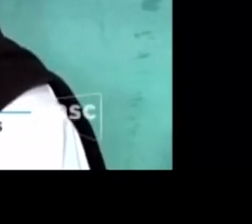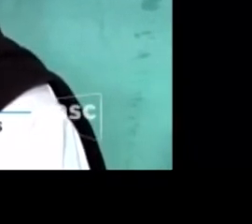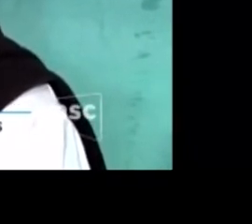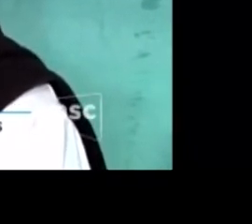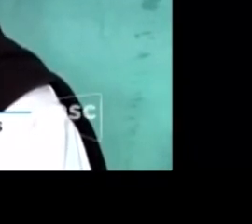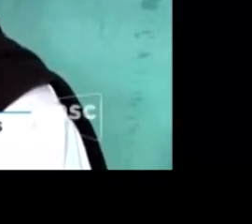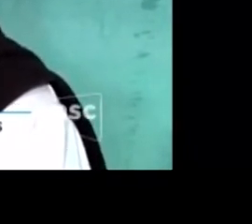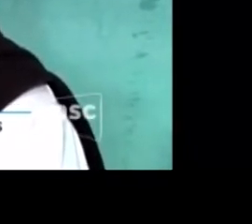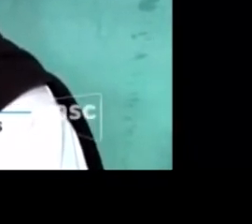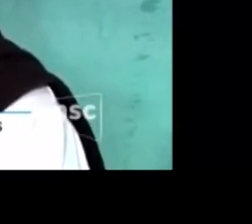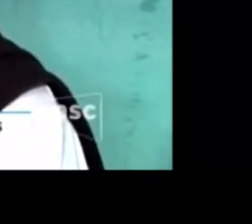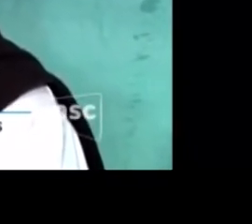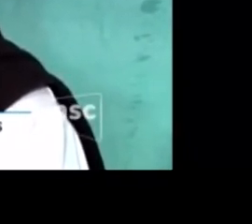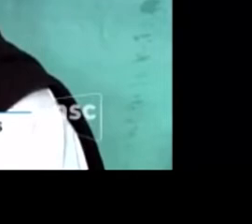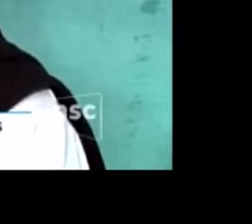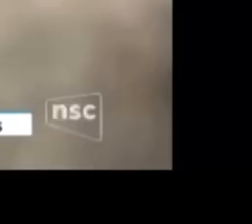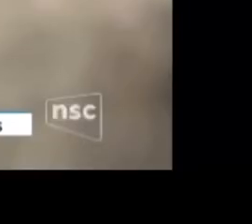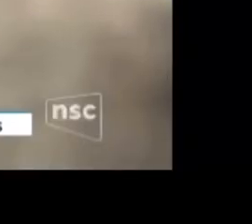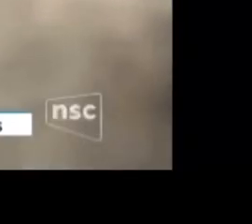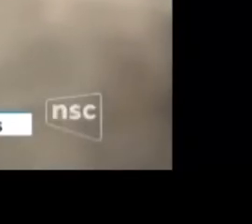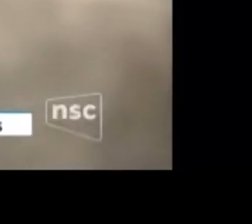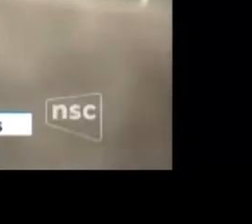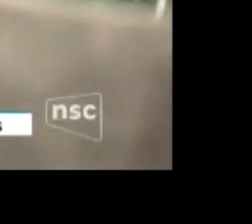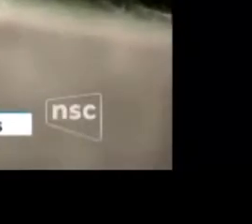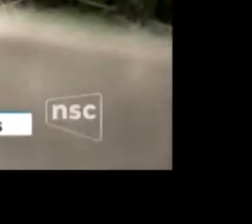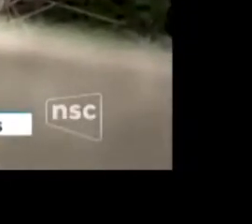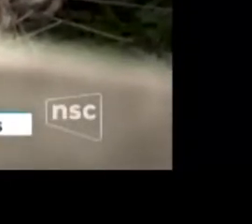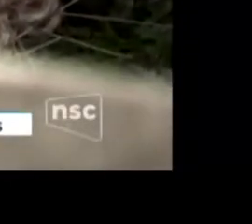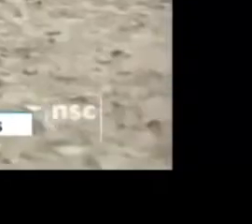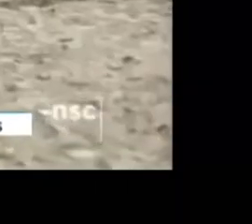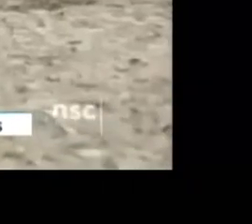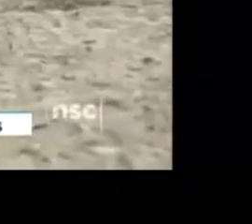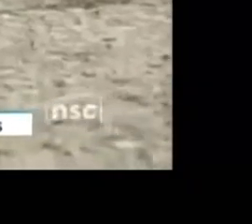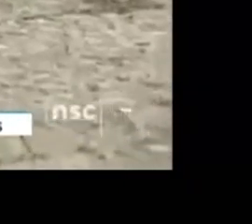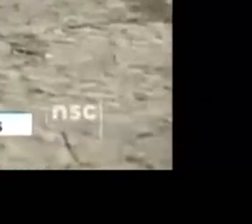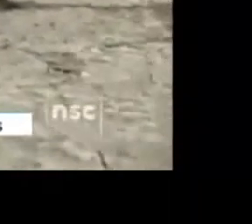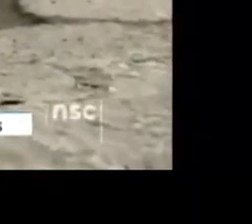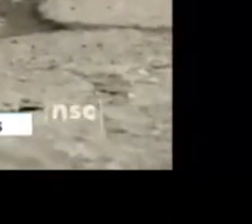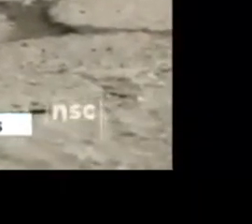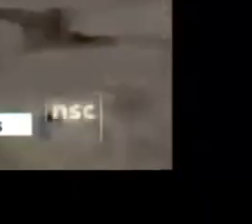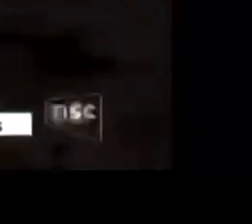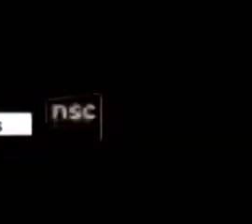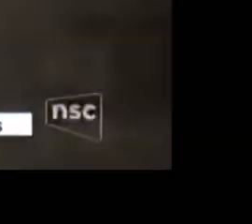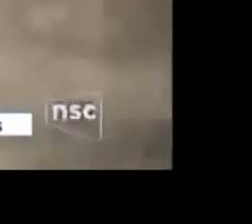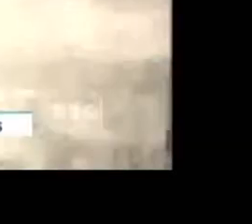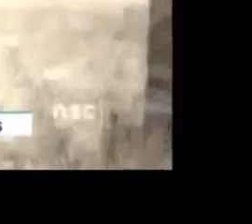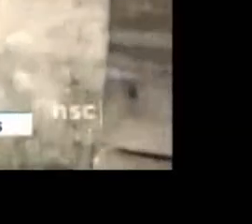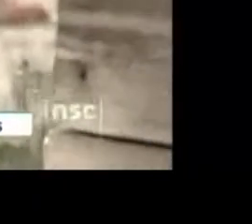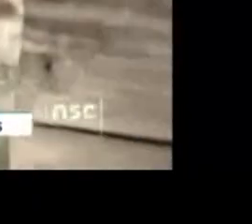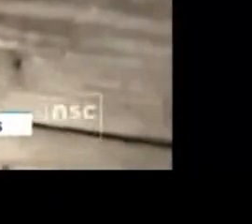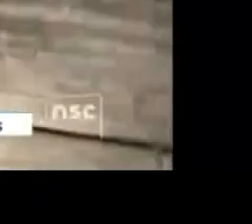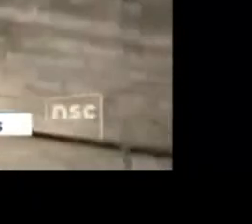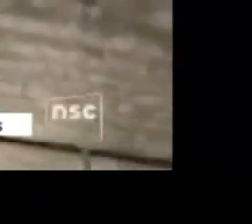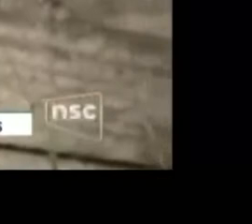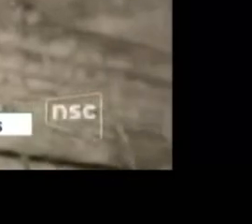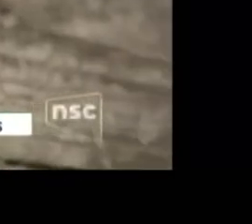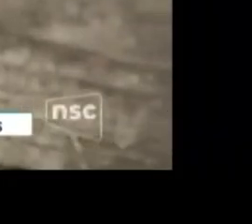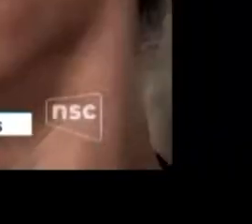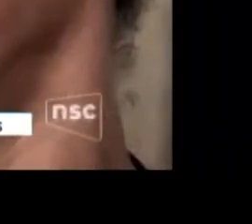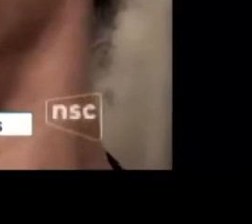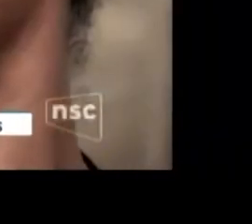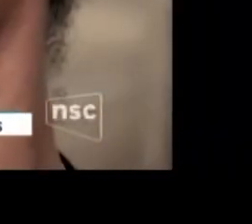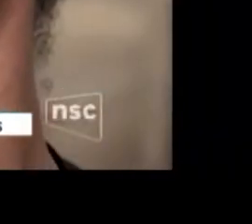mais o dinheiro de 450 pontos de venda na comunidade onde mora em Biguaçu na grande Florianópolis muitos estão em situação